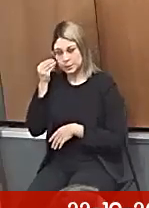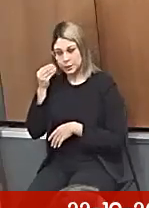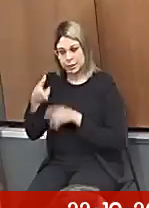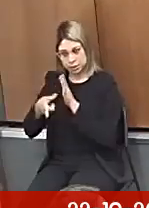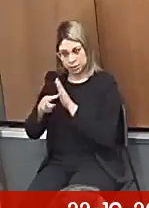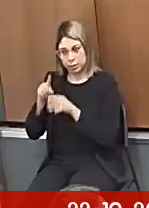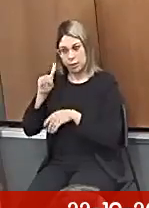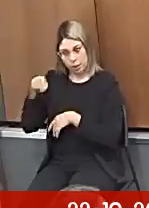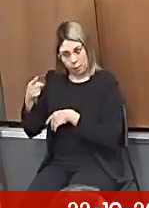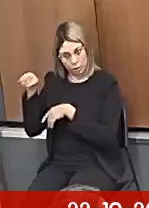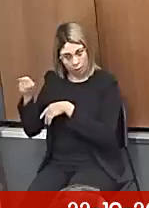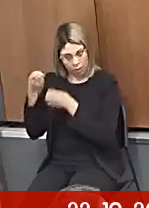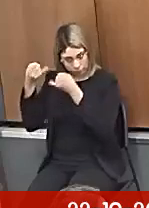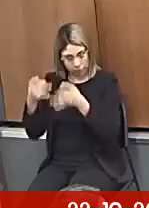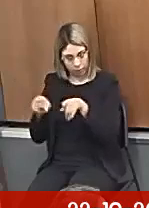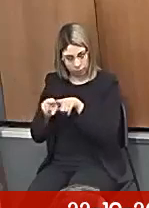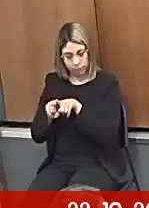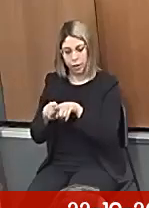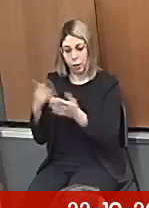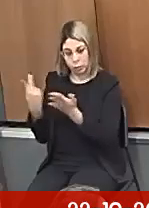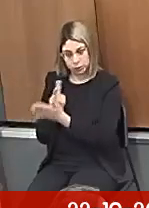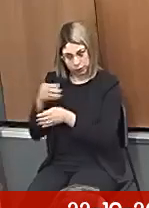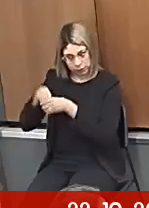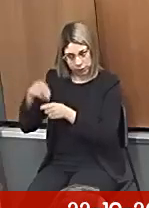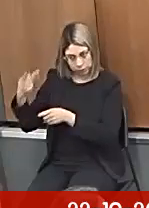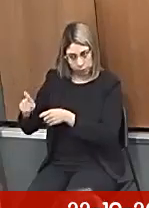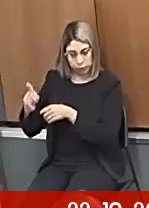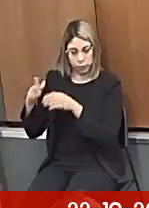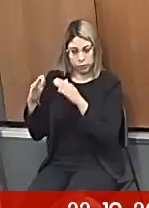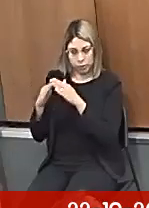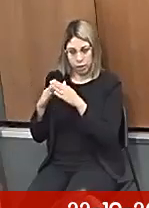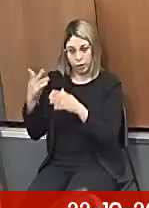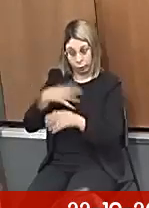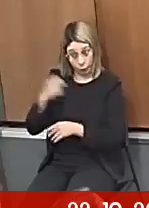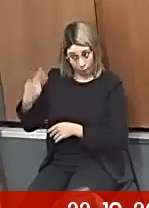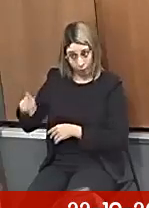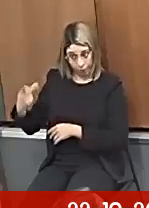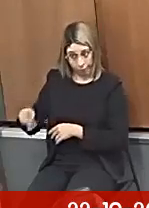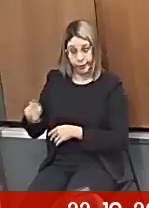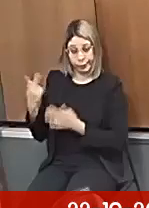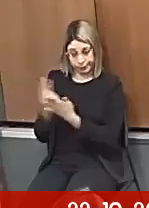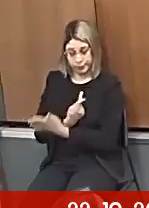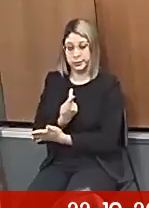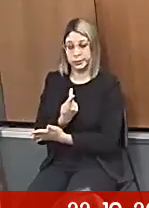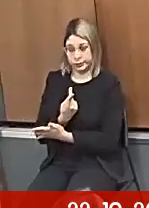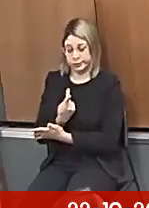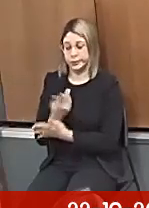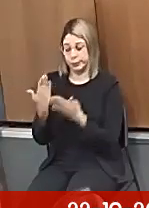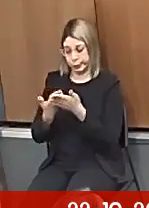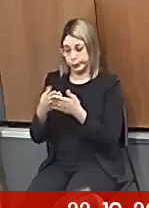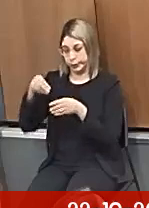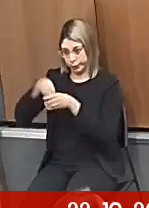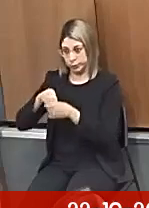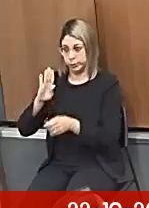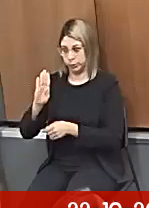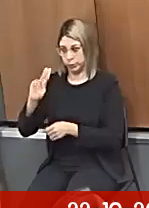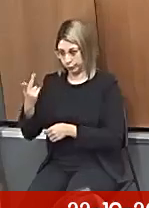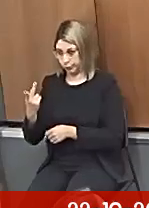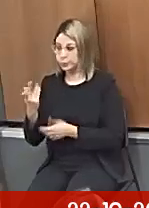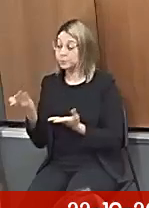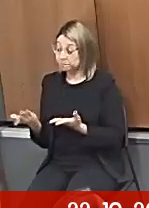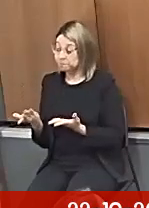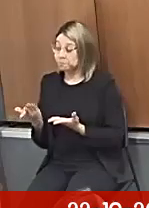pouco ele vai relatar, aconteceu dentro da própria casa, com o próprio filho, uma negativa em uma grande escola em Belo Horizonte.